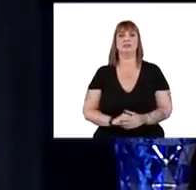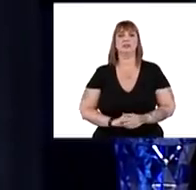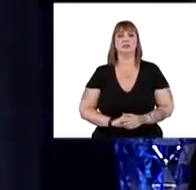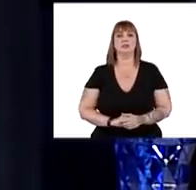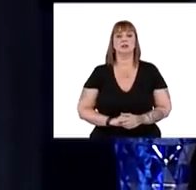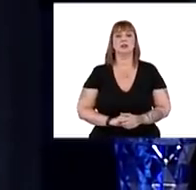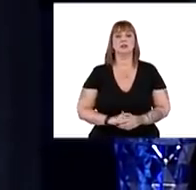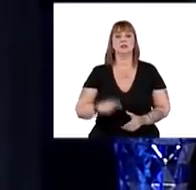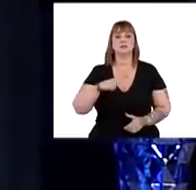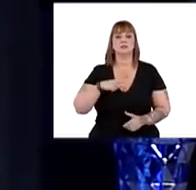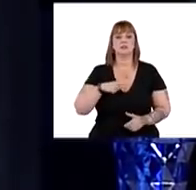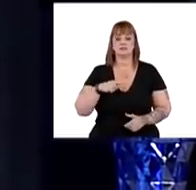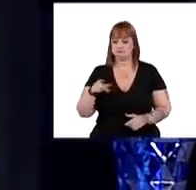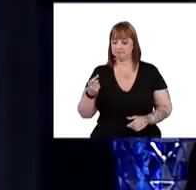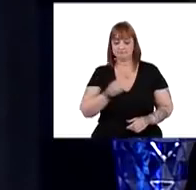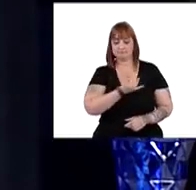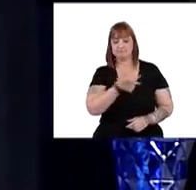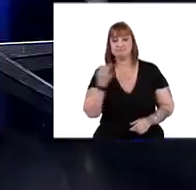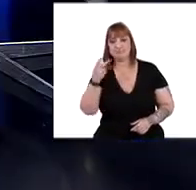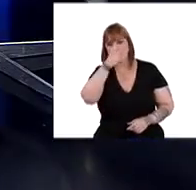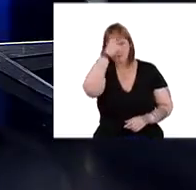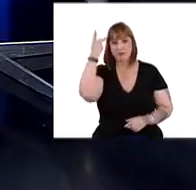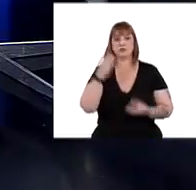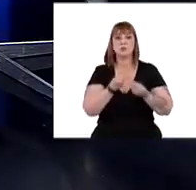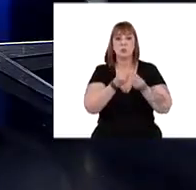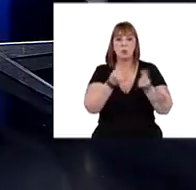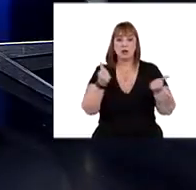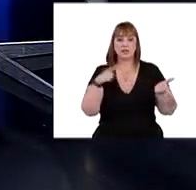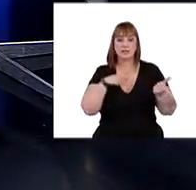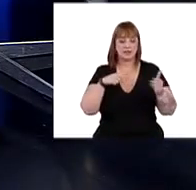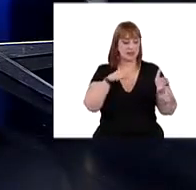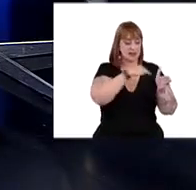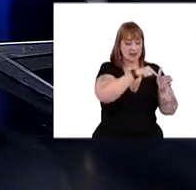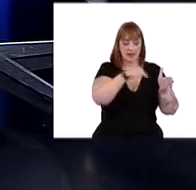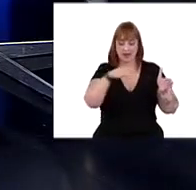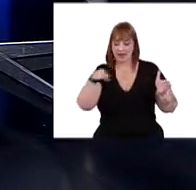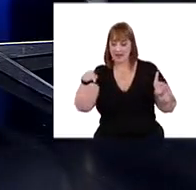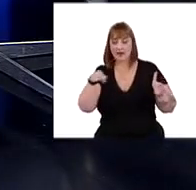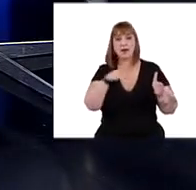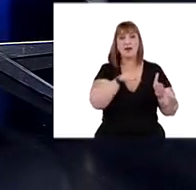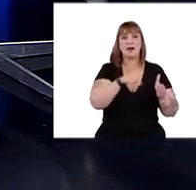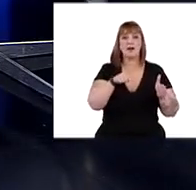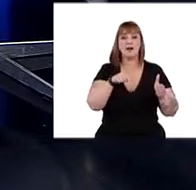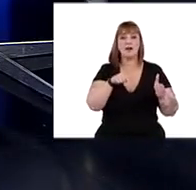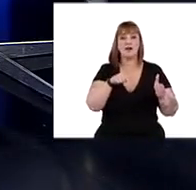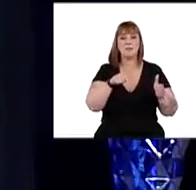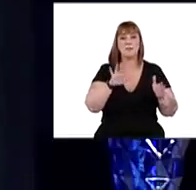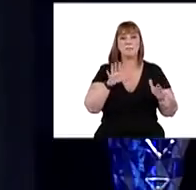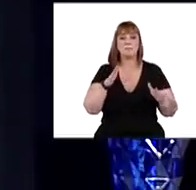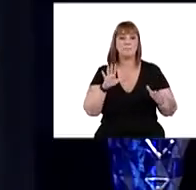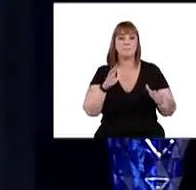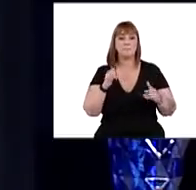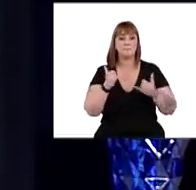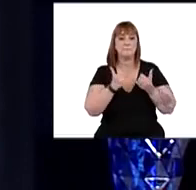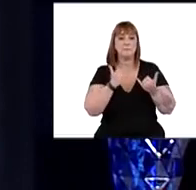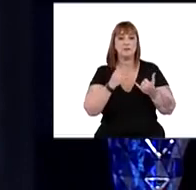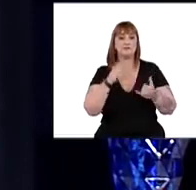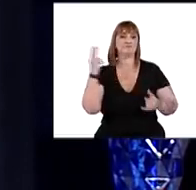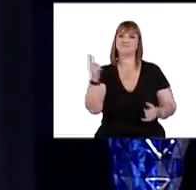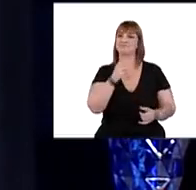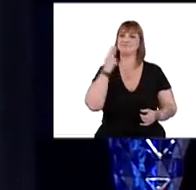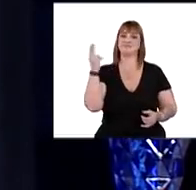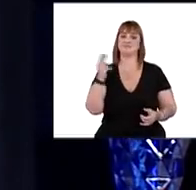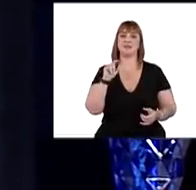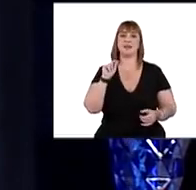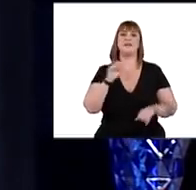e a gente tem uma série de pessoas com muitas qualidades nesse meio que aparentemente não tem chance. É